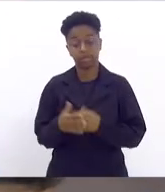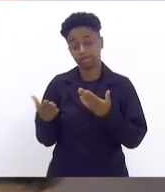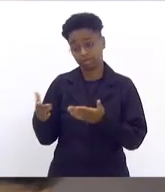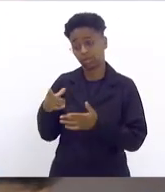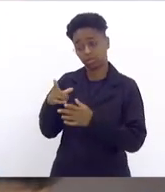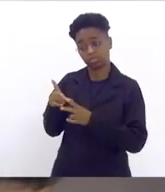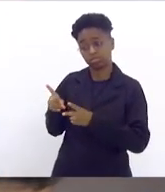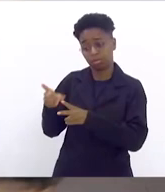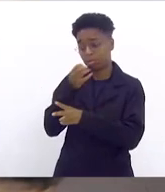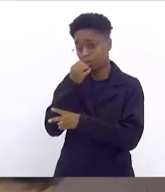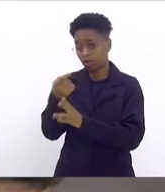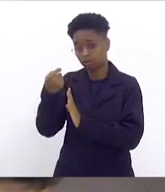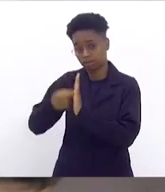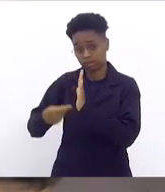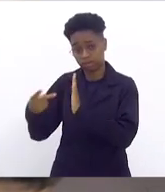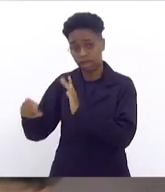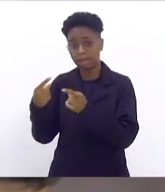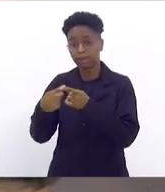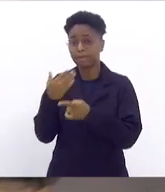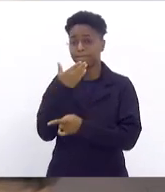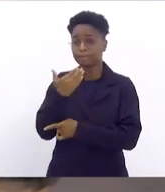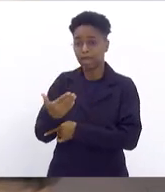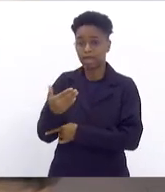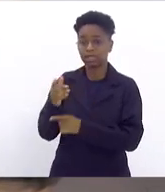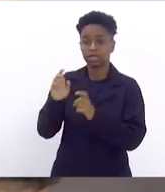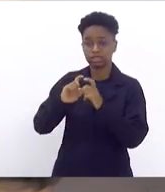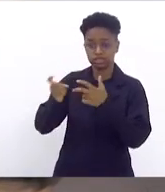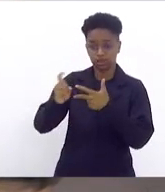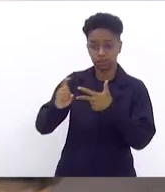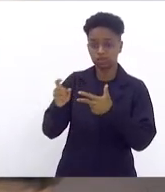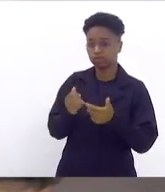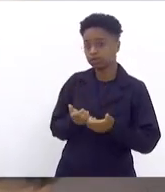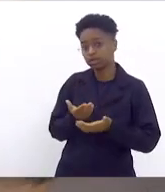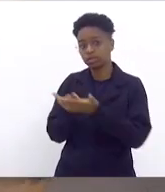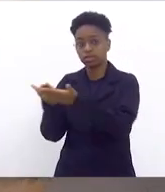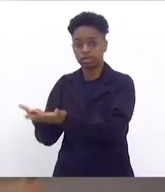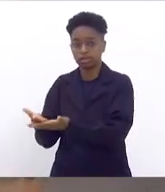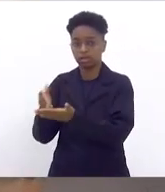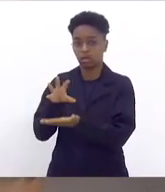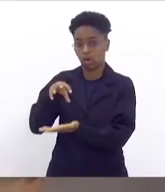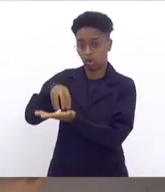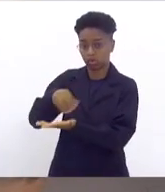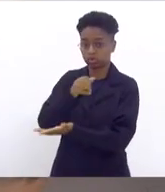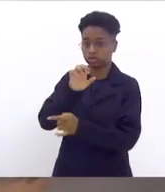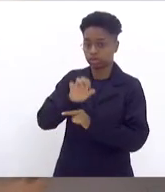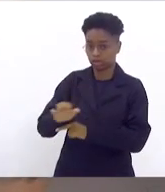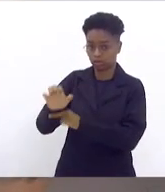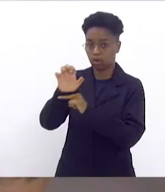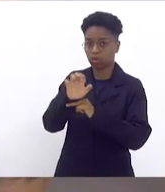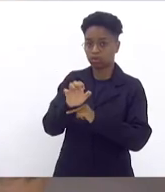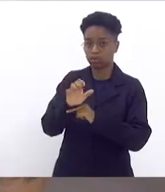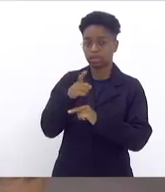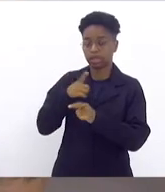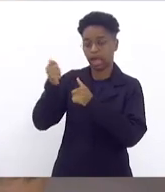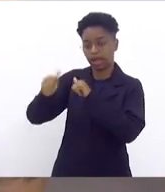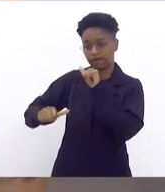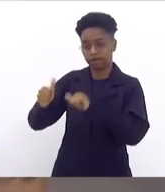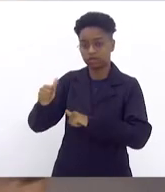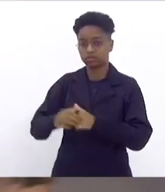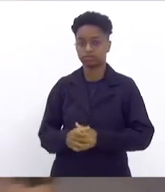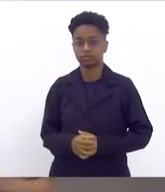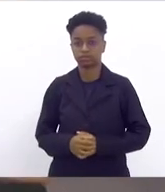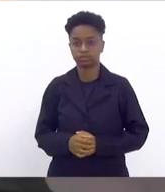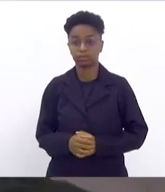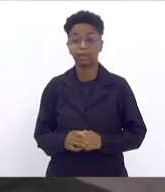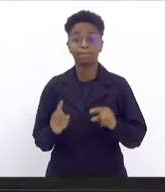dela. Não. Quando ela pede para o executivo encaminhar para um órgão do governo do estado, porque é um órgão estadual, essa avaliação.